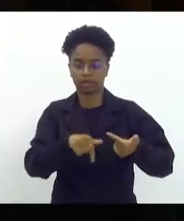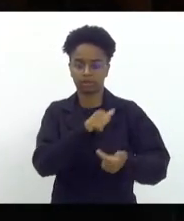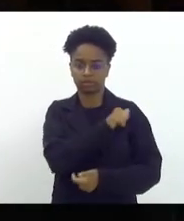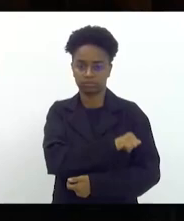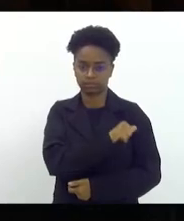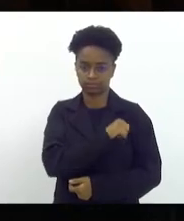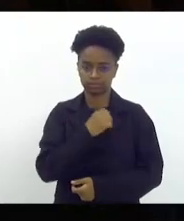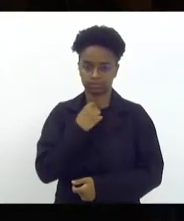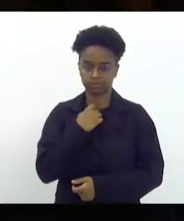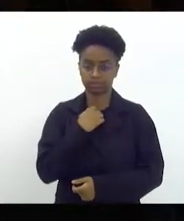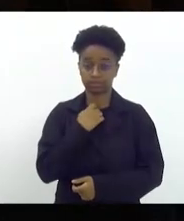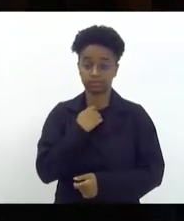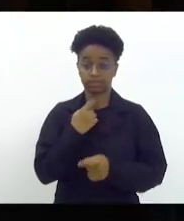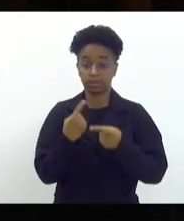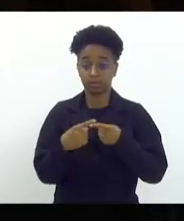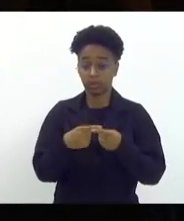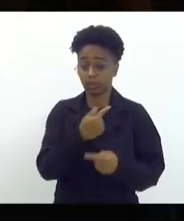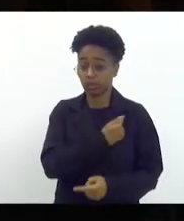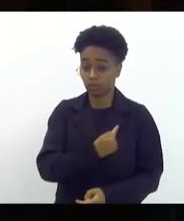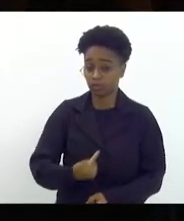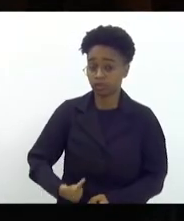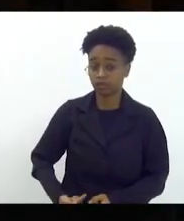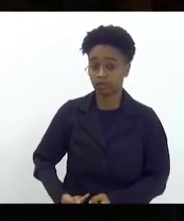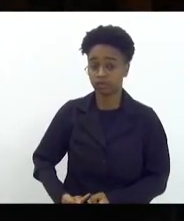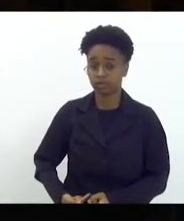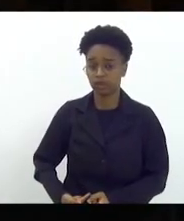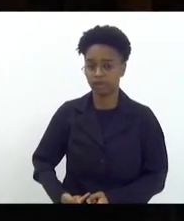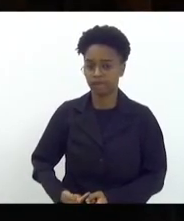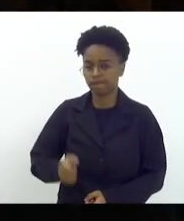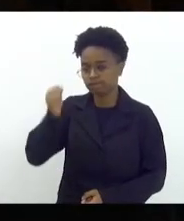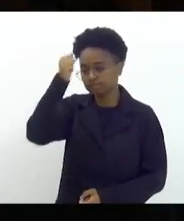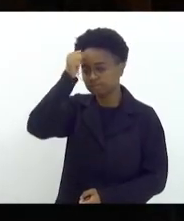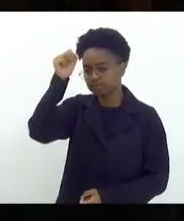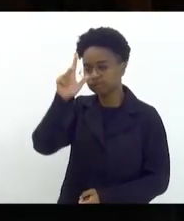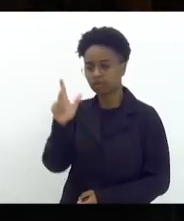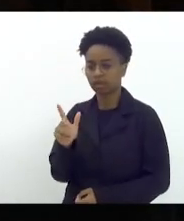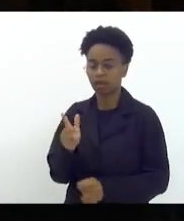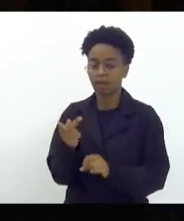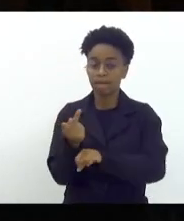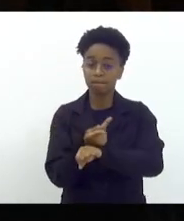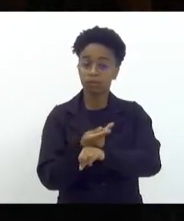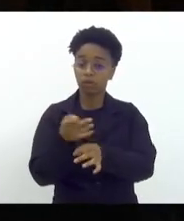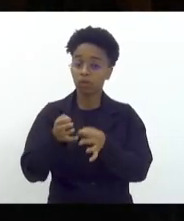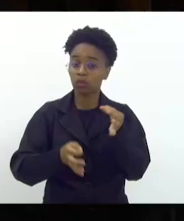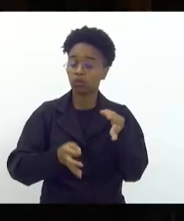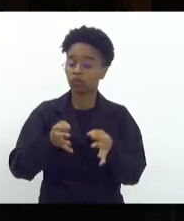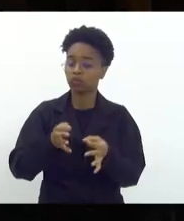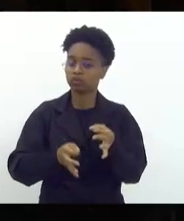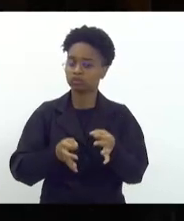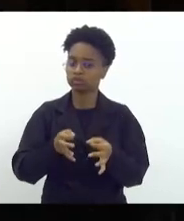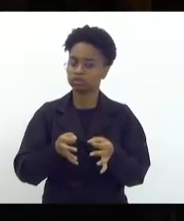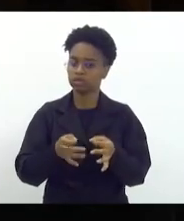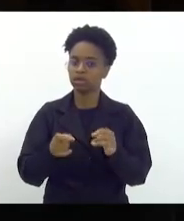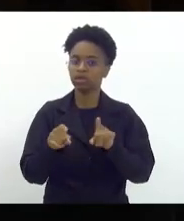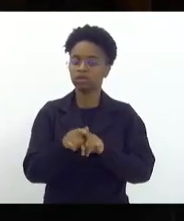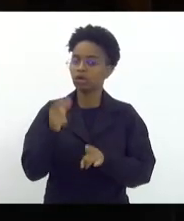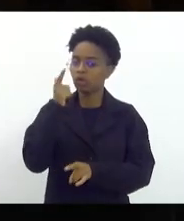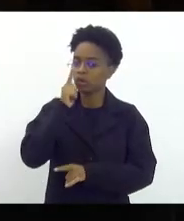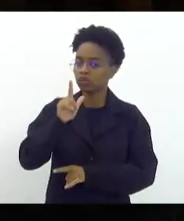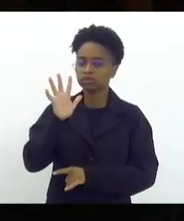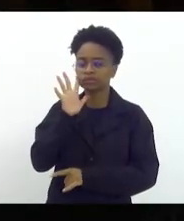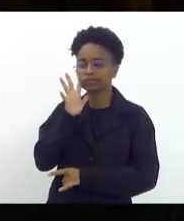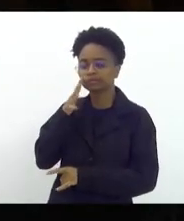Rio de Janeiro o governo Cláudio Castro de forma sorrateira Procurou a justiça e conseguiu uma